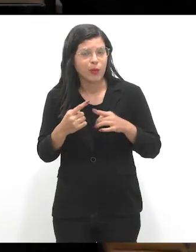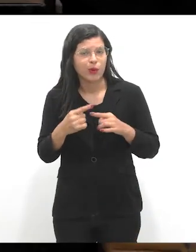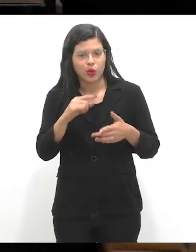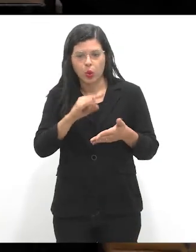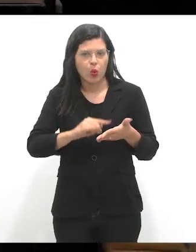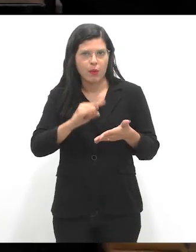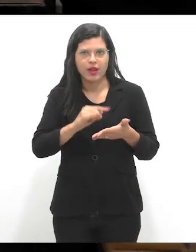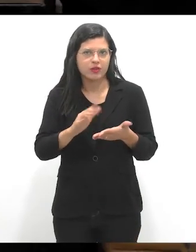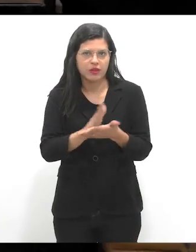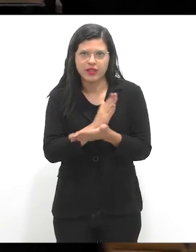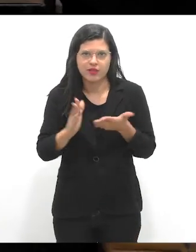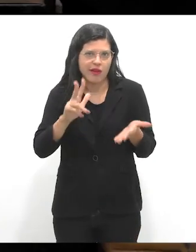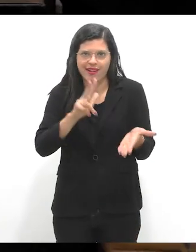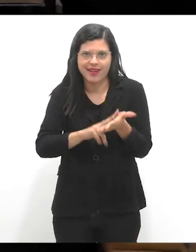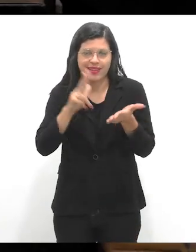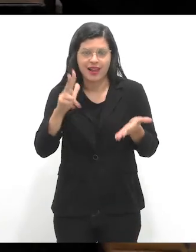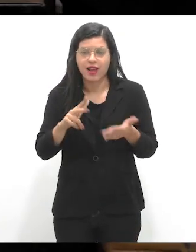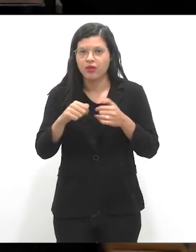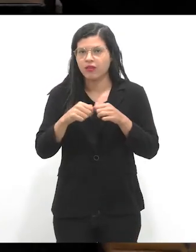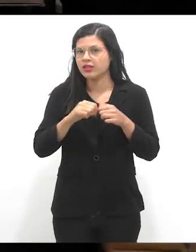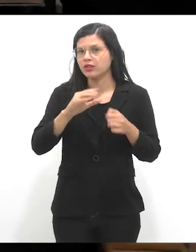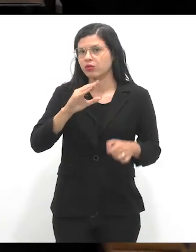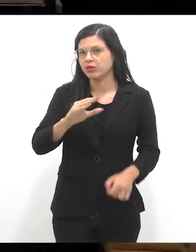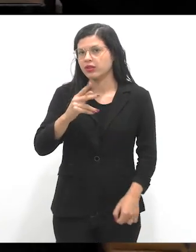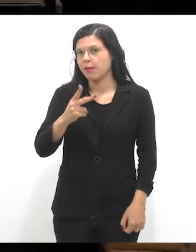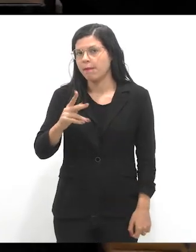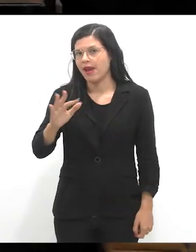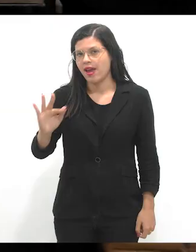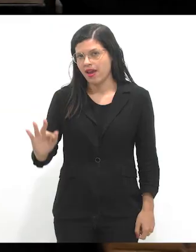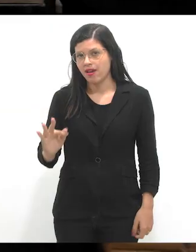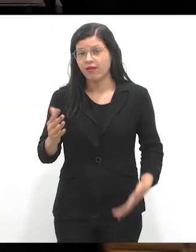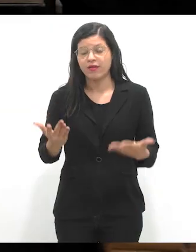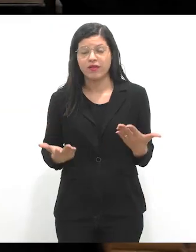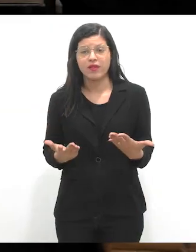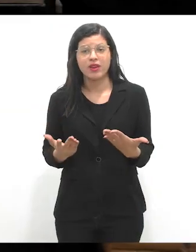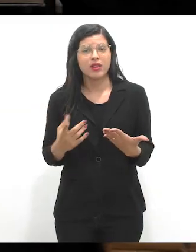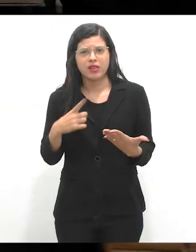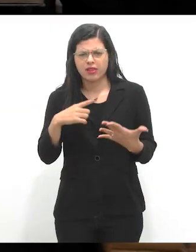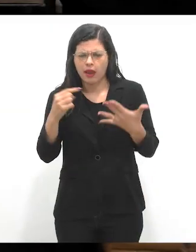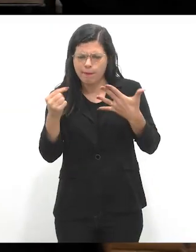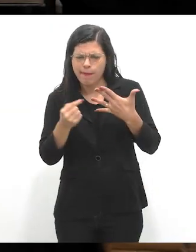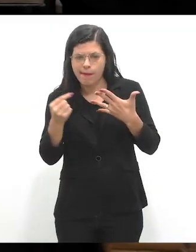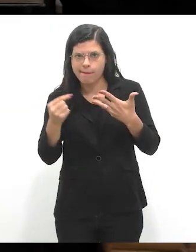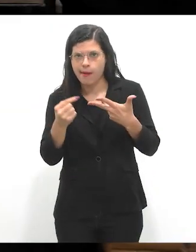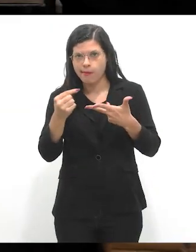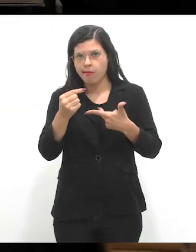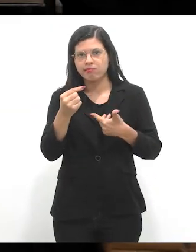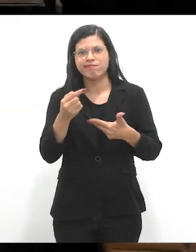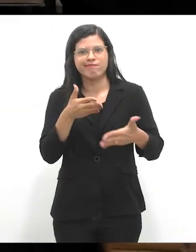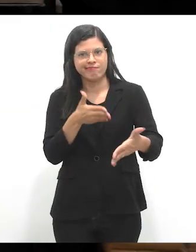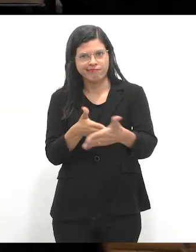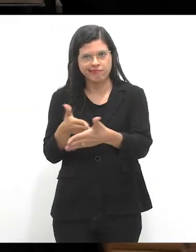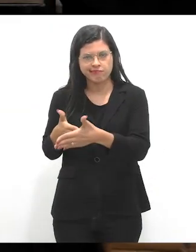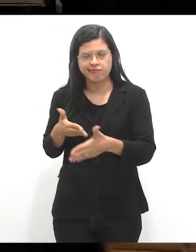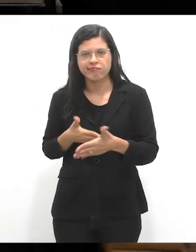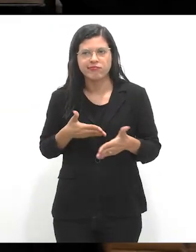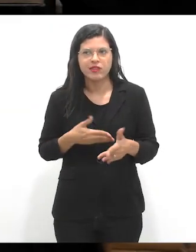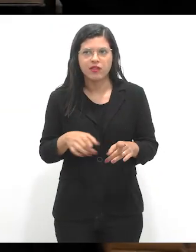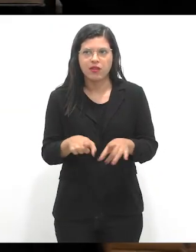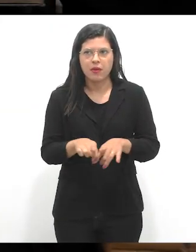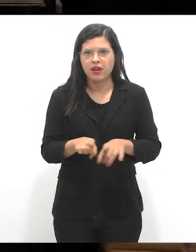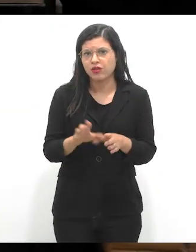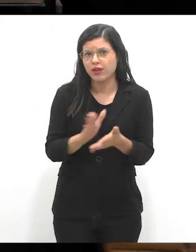vezes não são reconhecidos, às vezes fazer um CPF. Então, assim, a gente lida com algumas questões, até mesmo